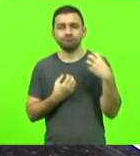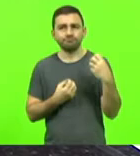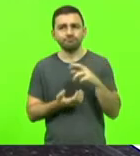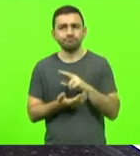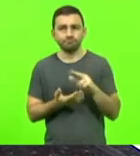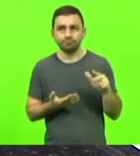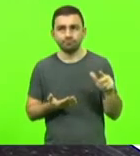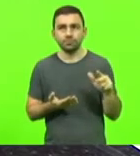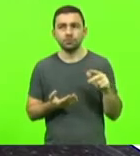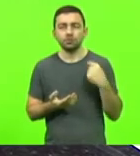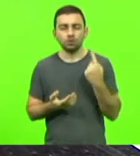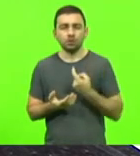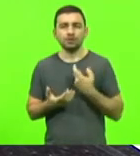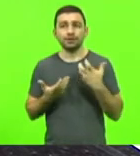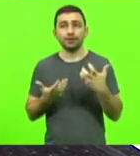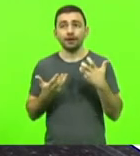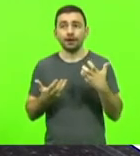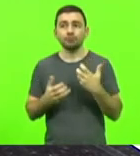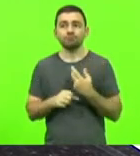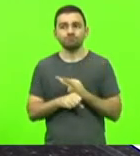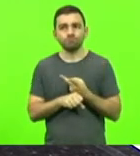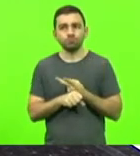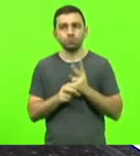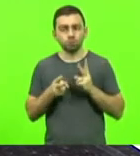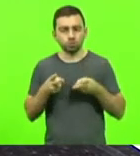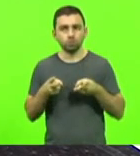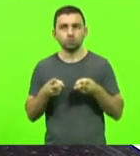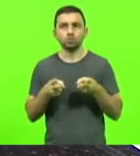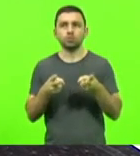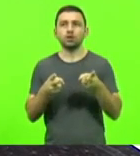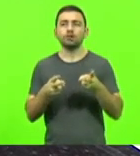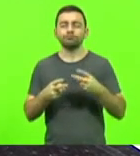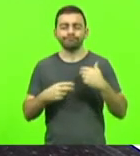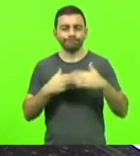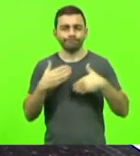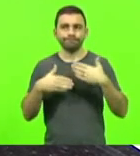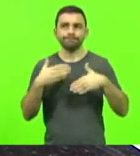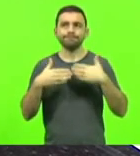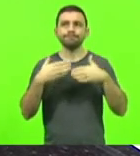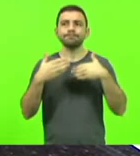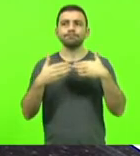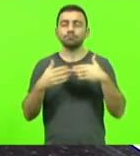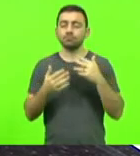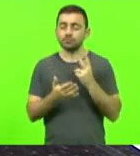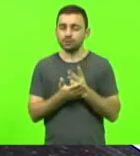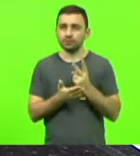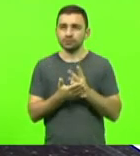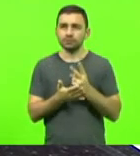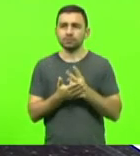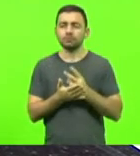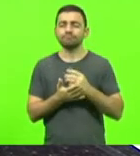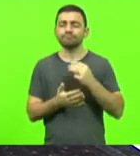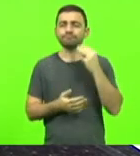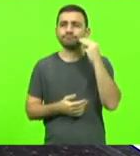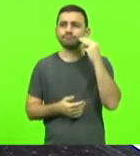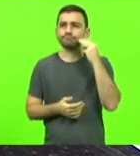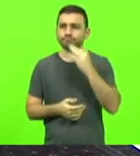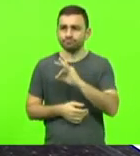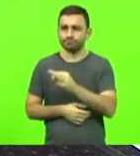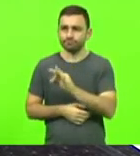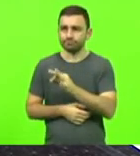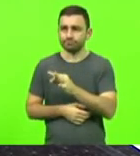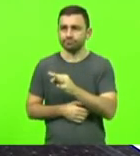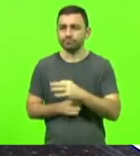estamos procurando, de uma forma ou de outra, continuar, deputada Marlene, fazer o trabalho que ele